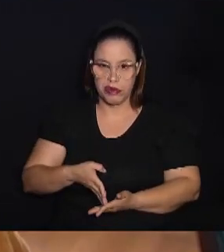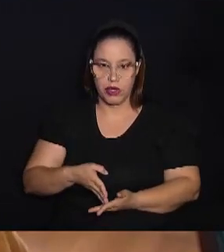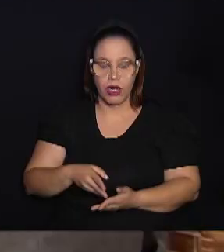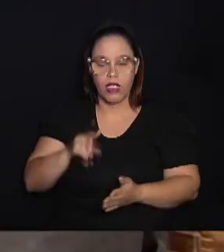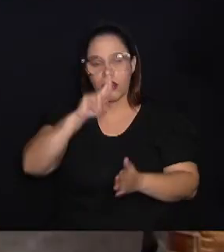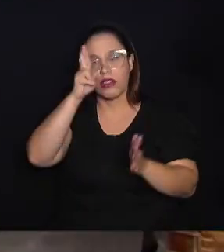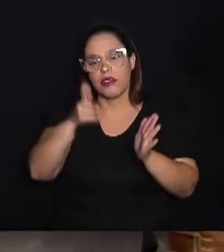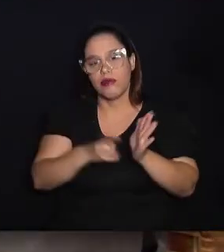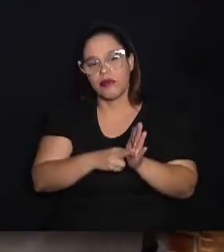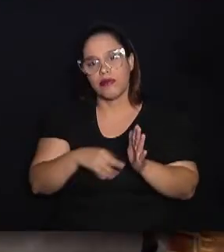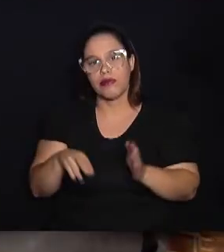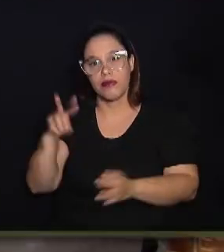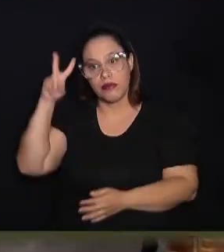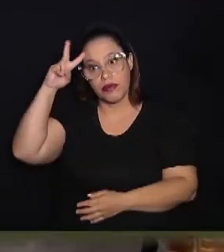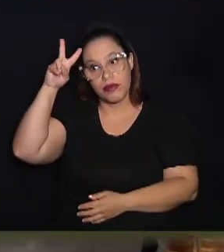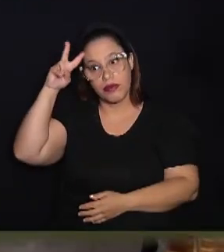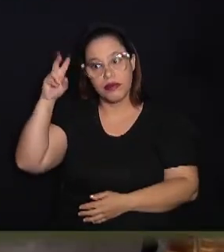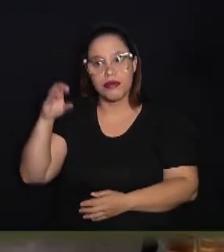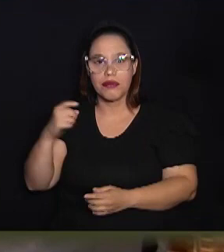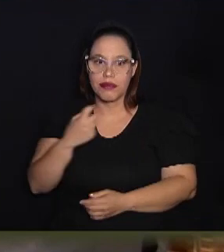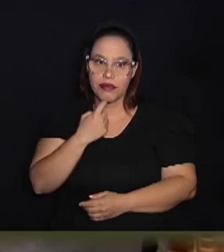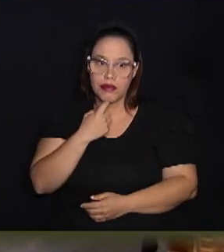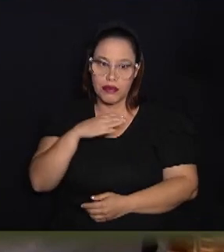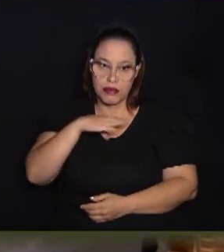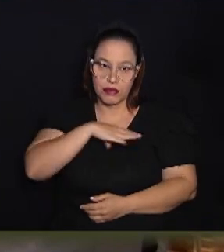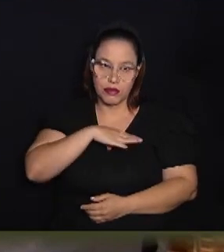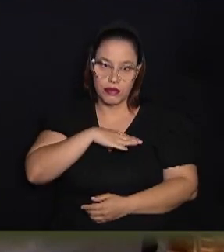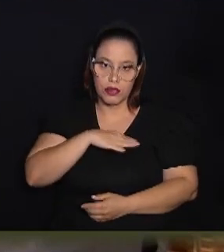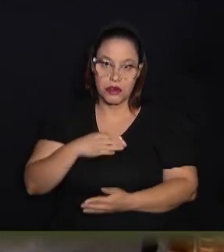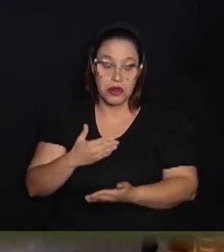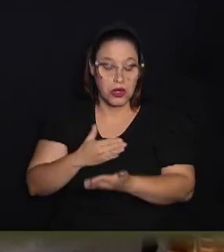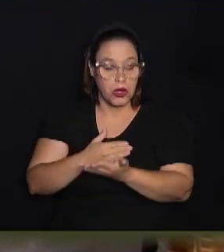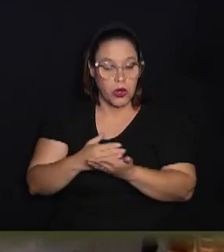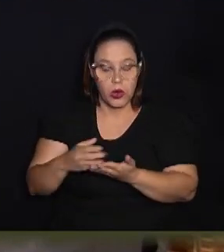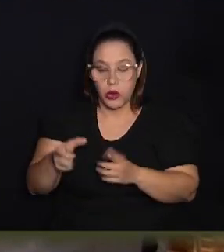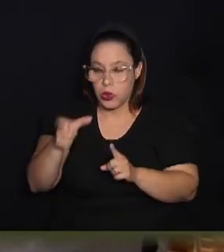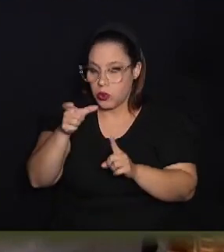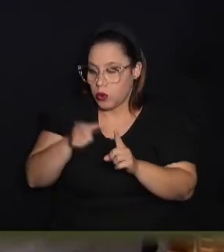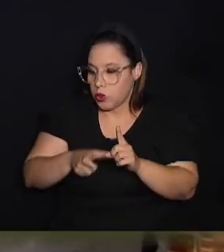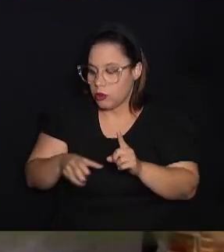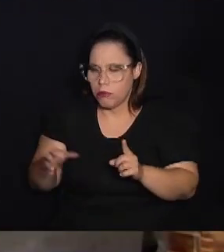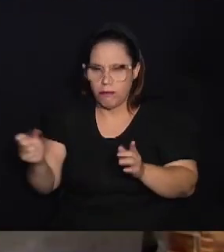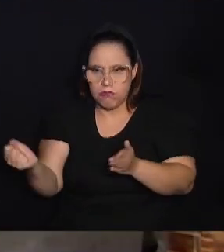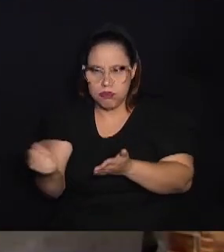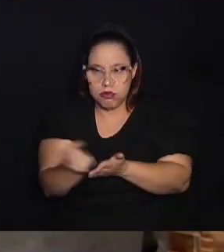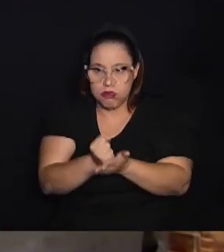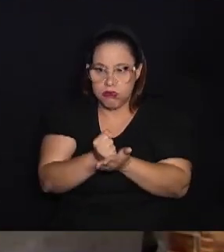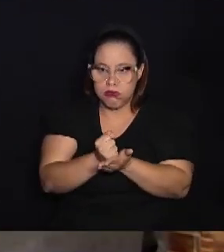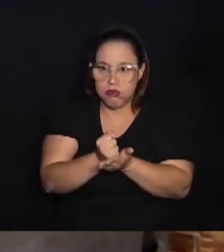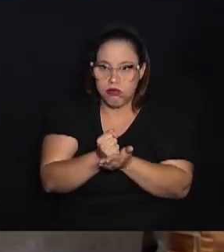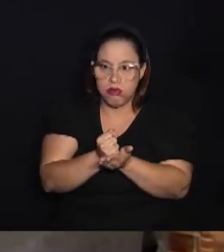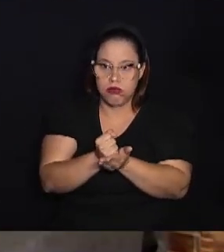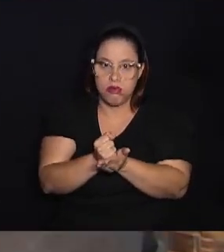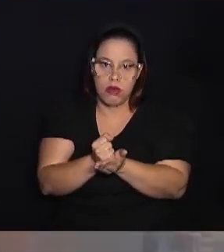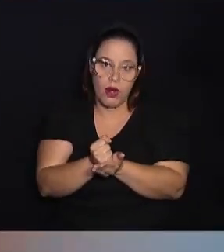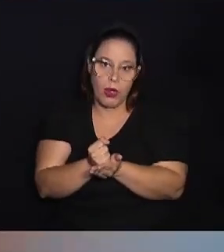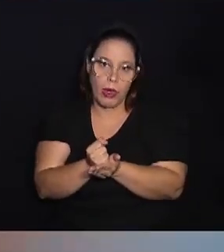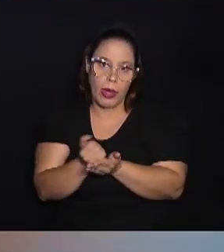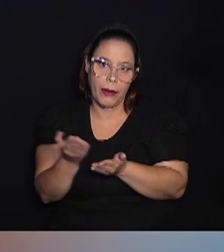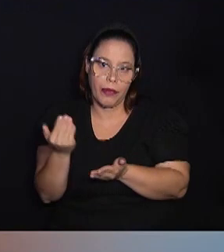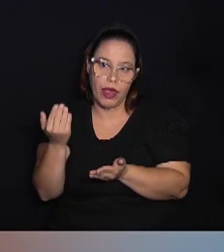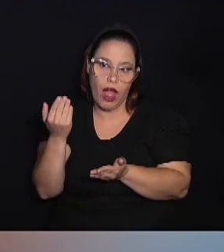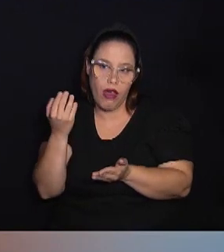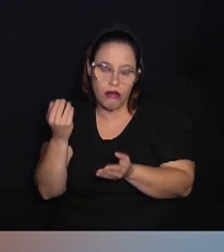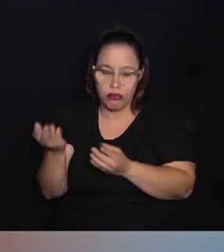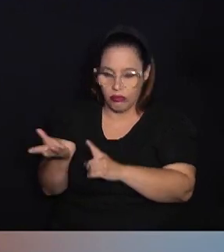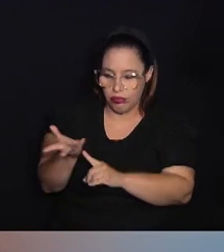da cidade. A gente tem assim, pessoas que passaram por aqui, que marcaram muito a escola. Nós tivemos alguns